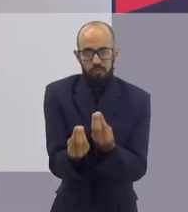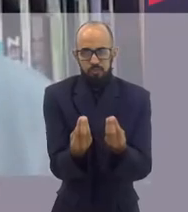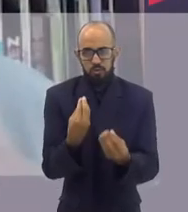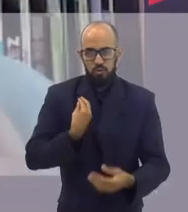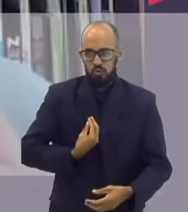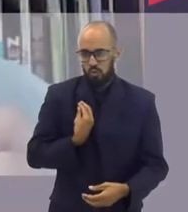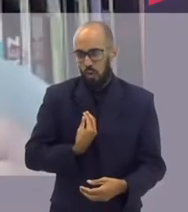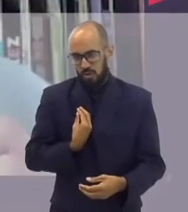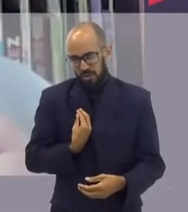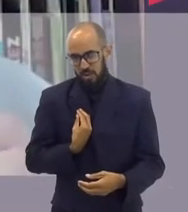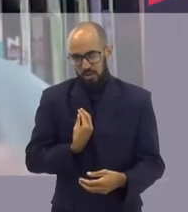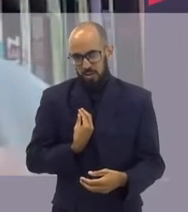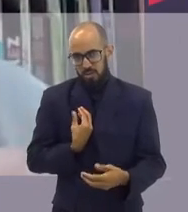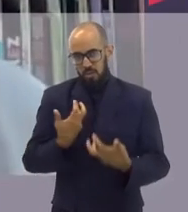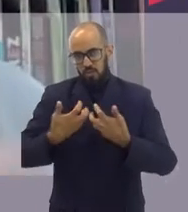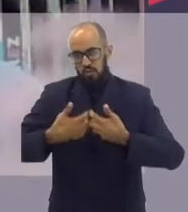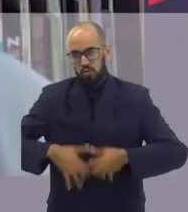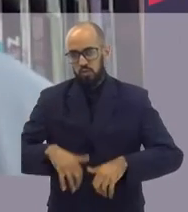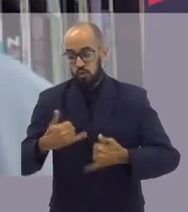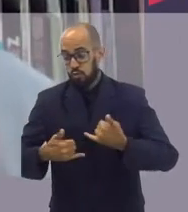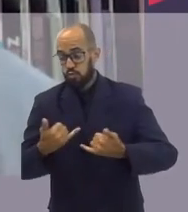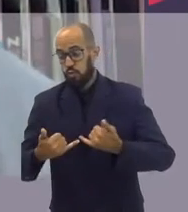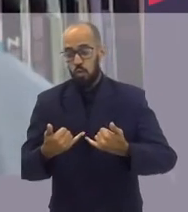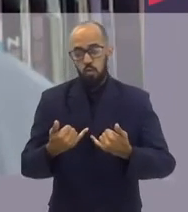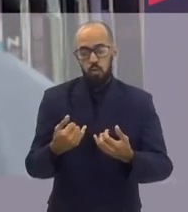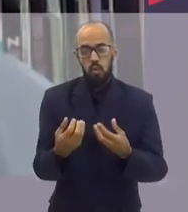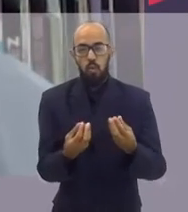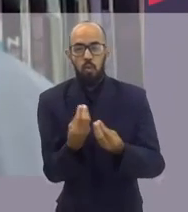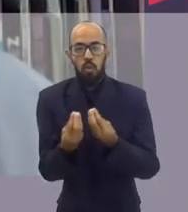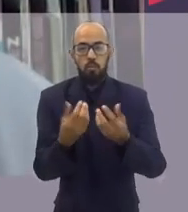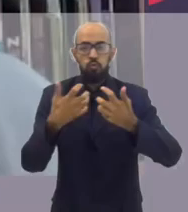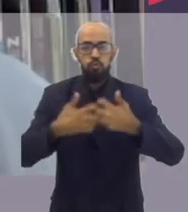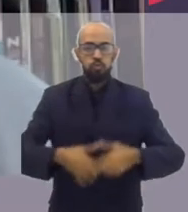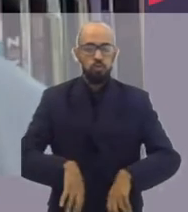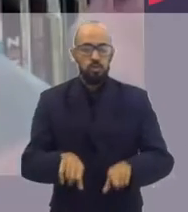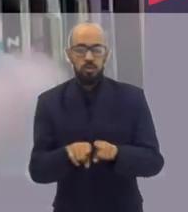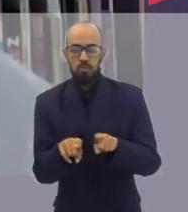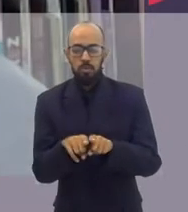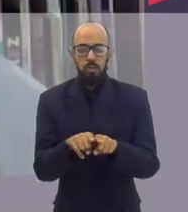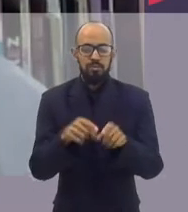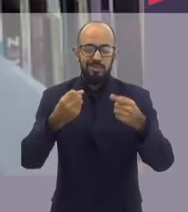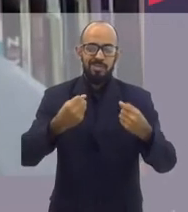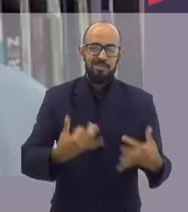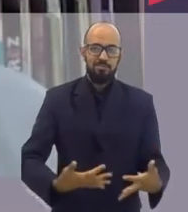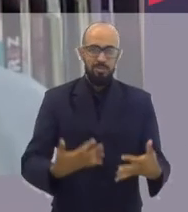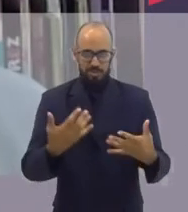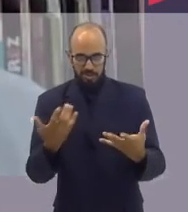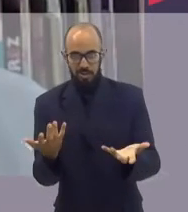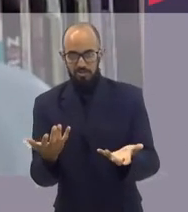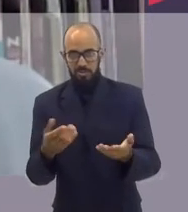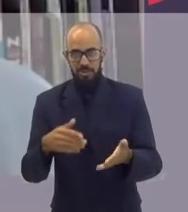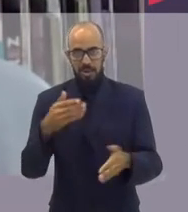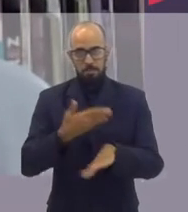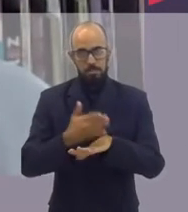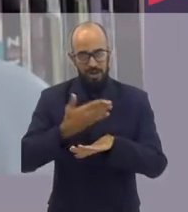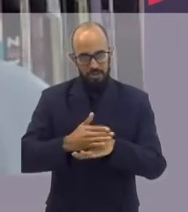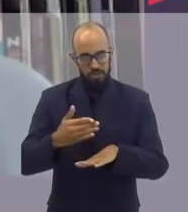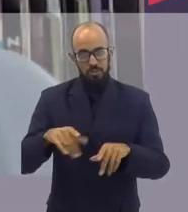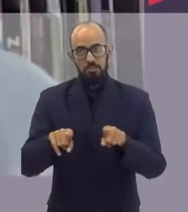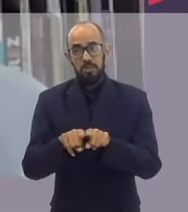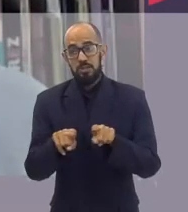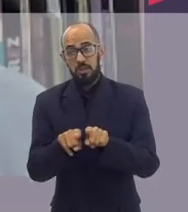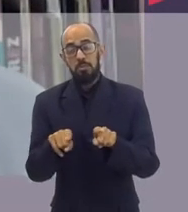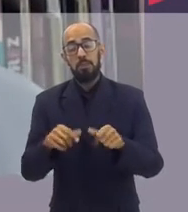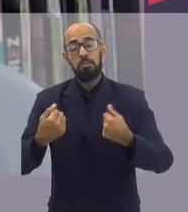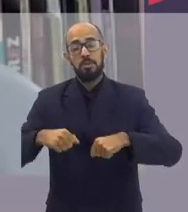jogo, né? Como funciona o que você está descrevendo, o que você está ensinando? Então, tem o pessoal da teoria. E a gente ainda precisou da